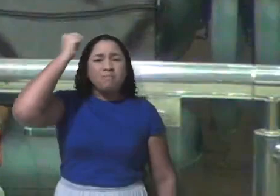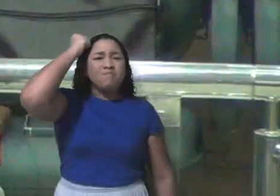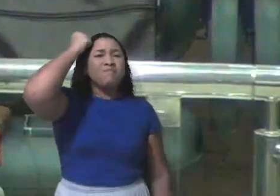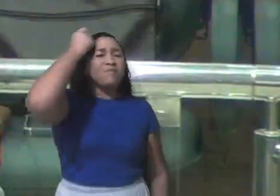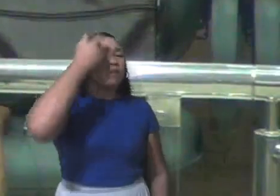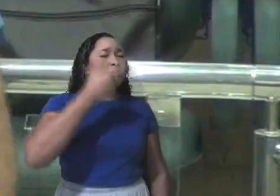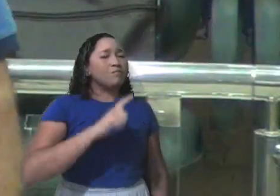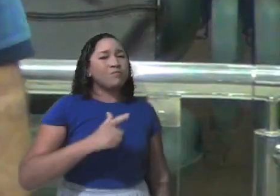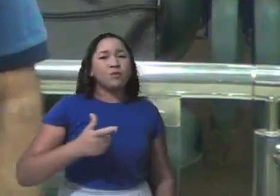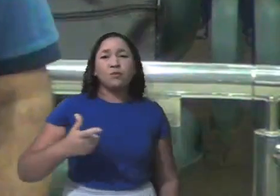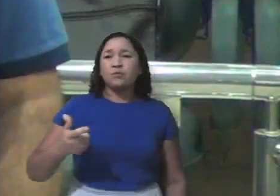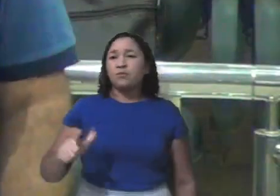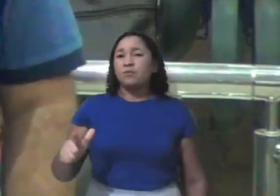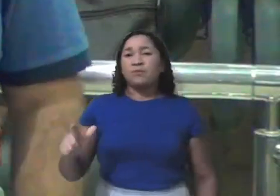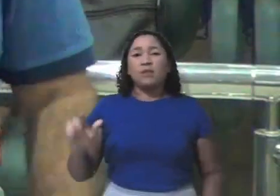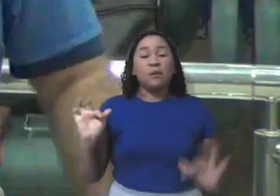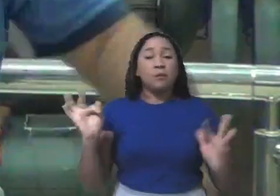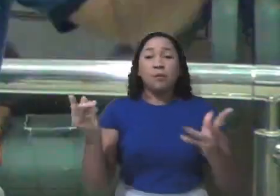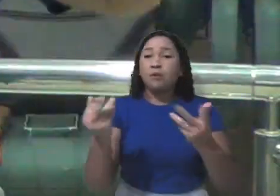aleluia,